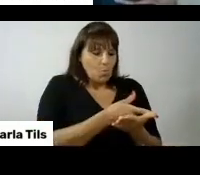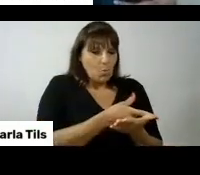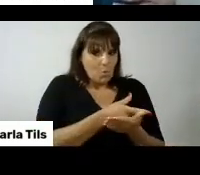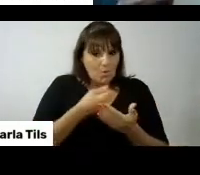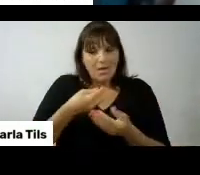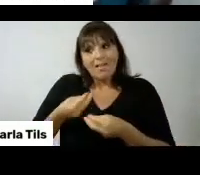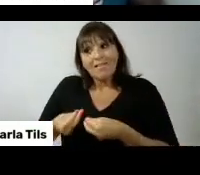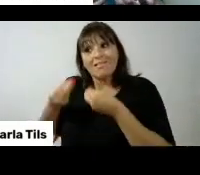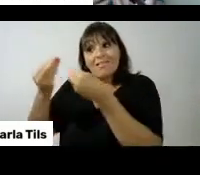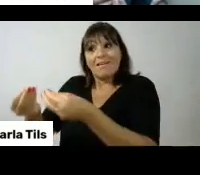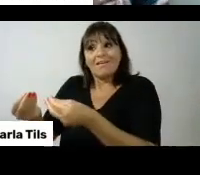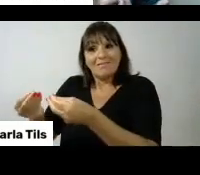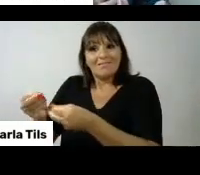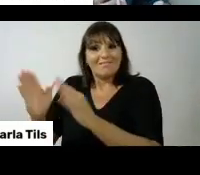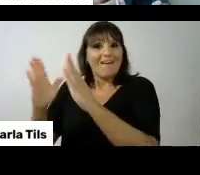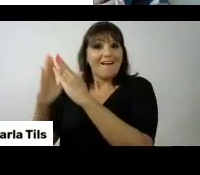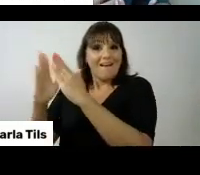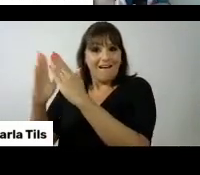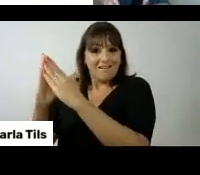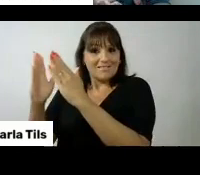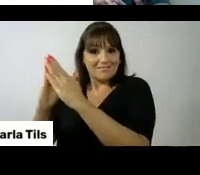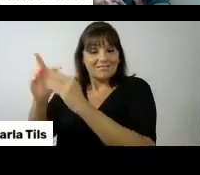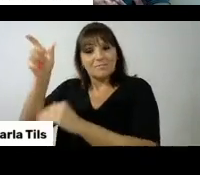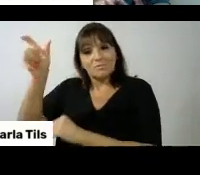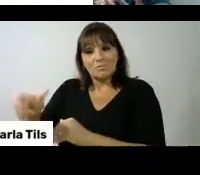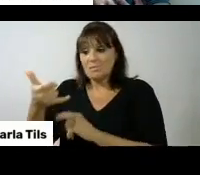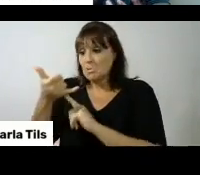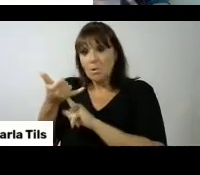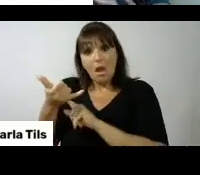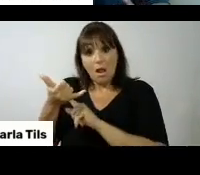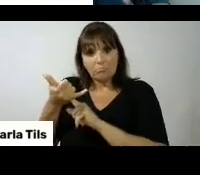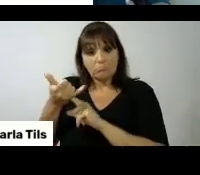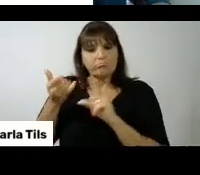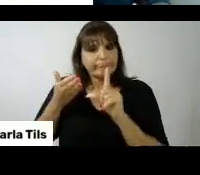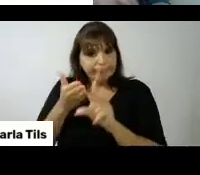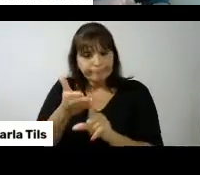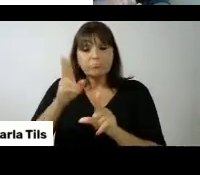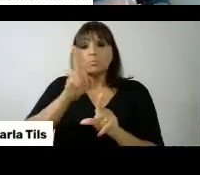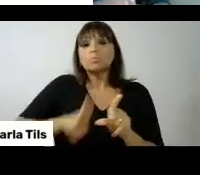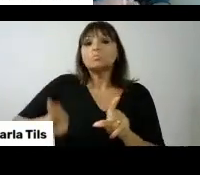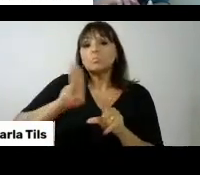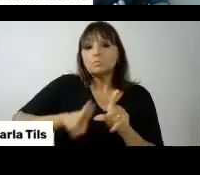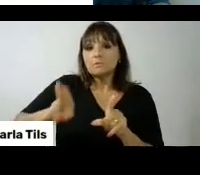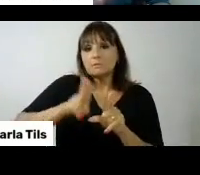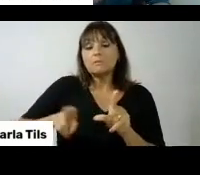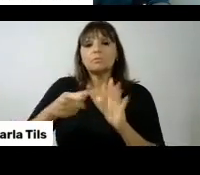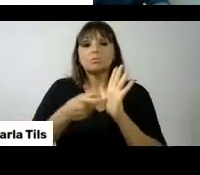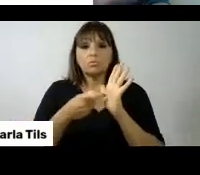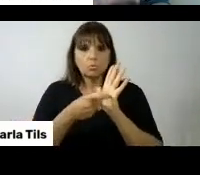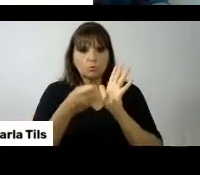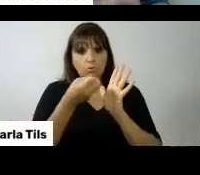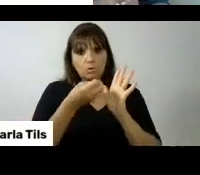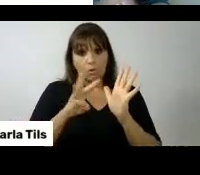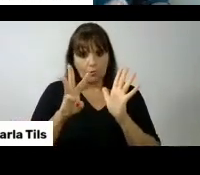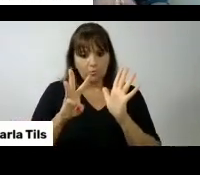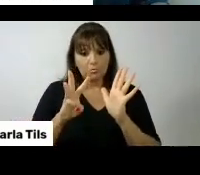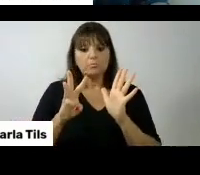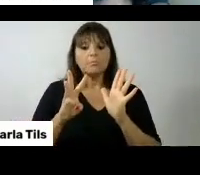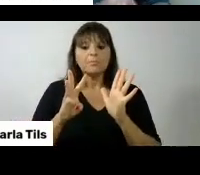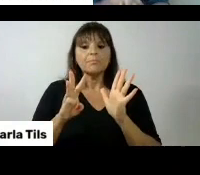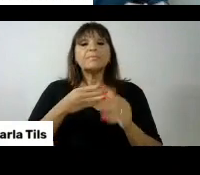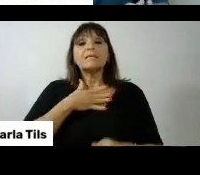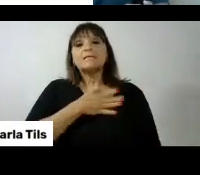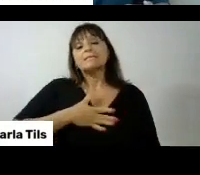você fez pegando o seu celular, navegando e utilizando aquele software para satisfazer aquela sua